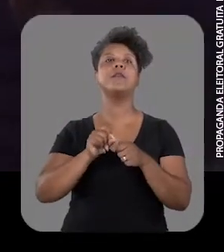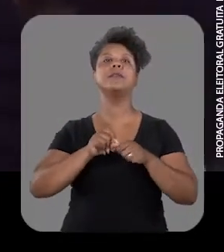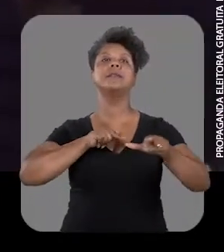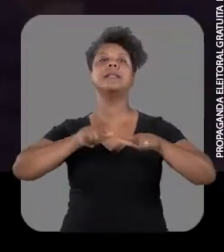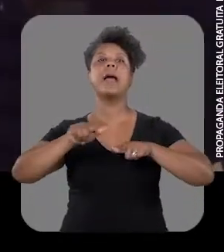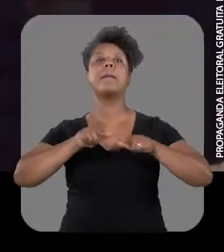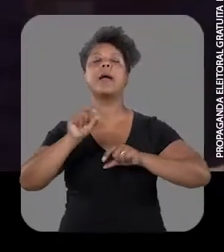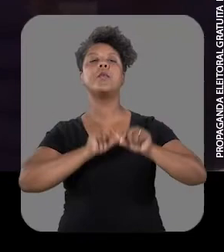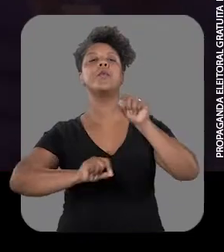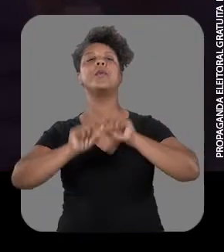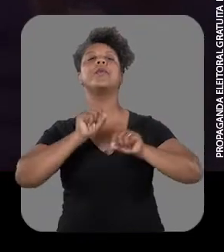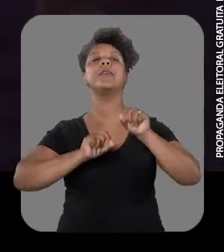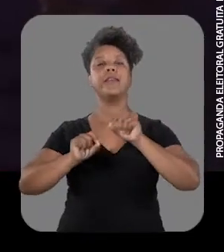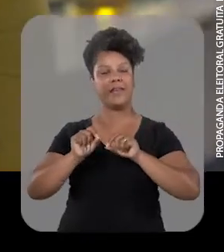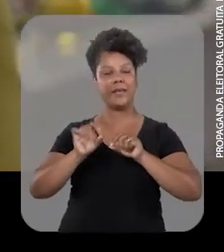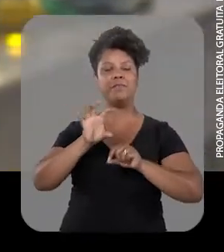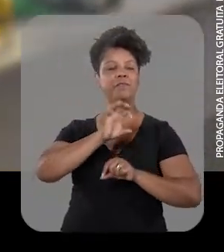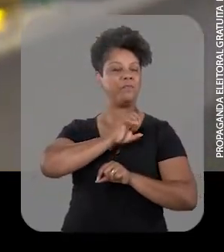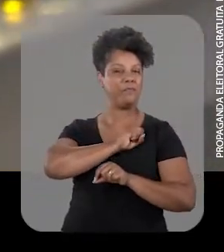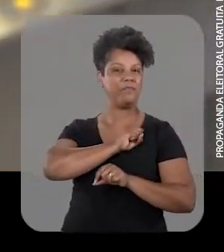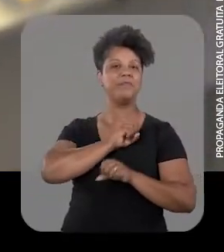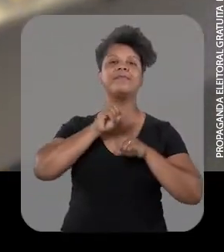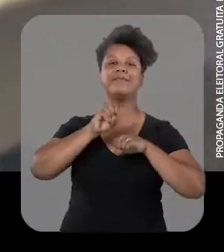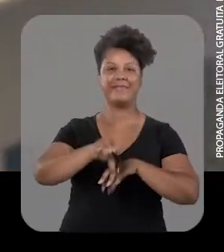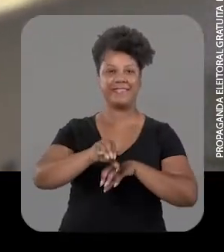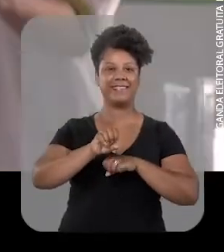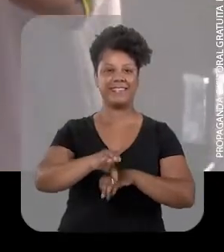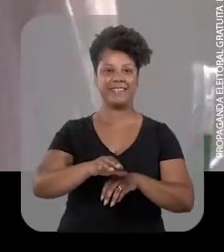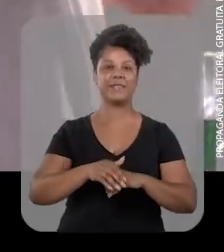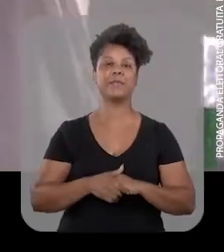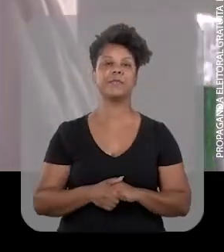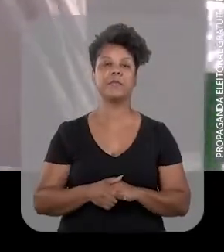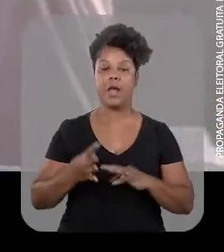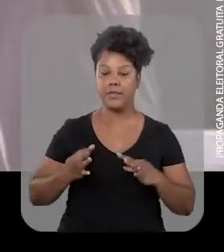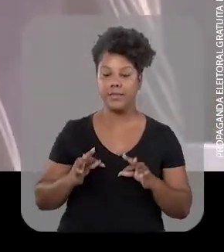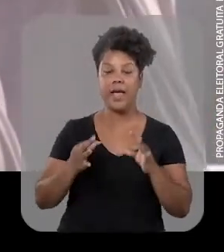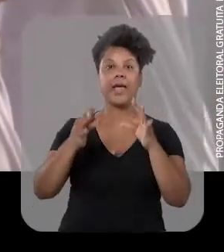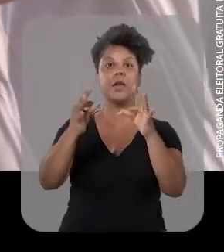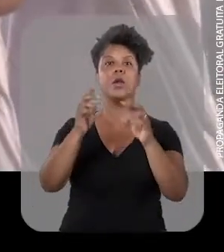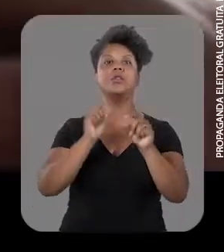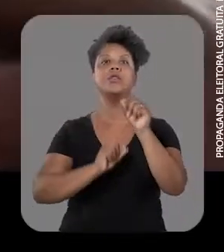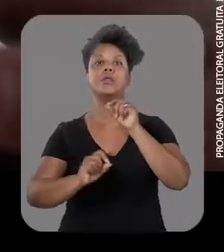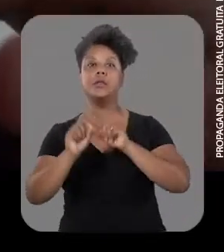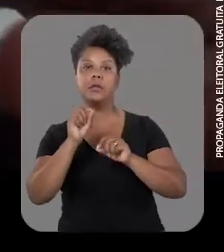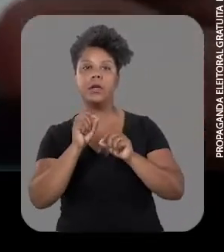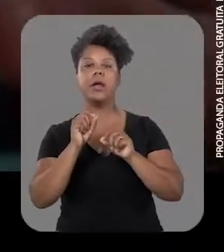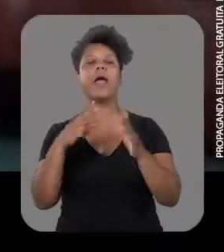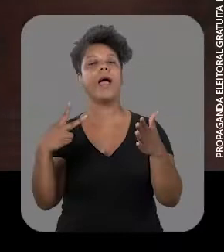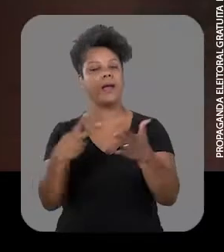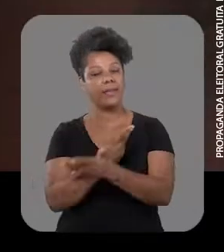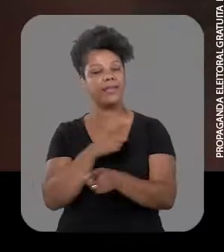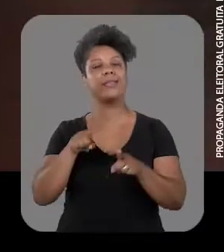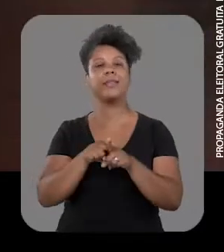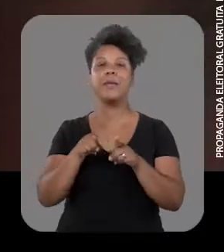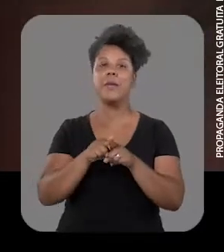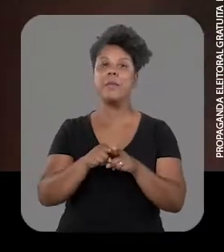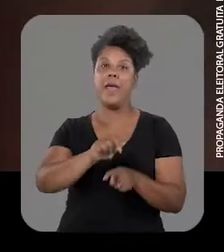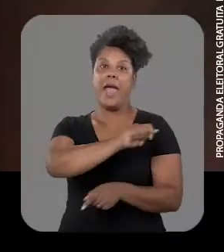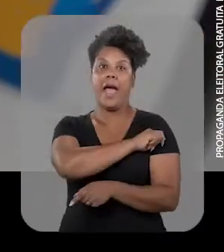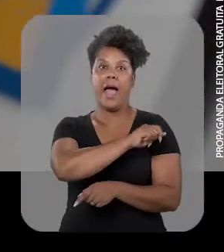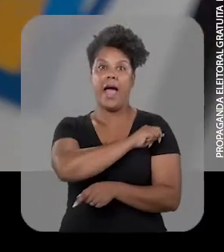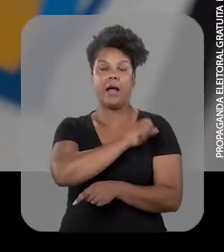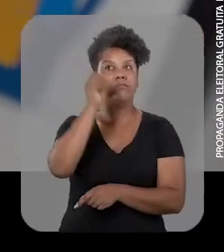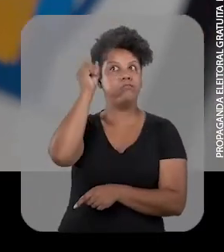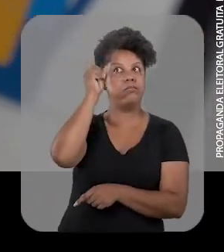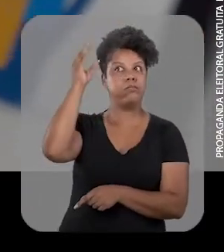para os professores fazerem o que mais sabem e amam fazer. Ensinar. Tecnologia, aliás, que também chegou